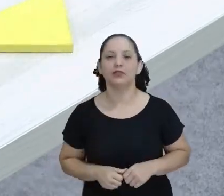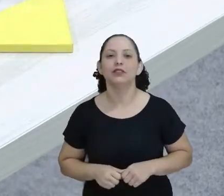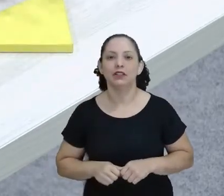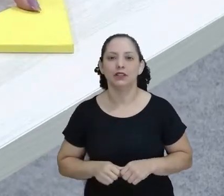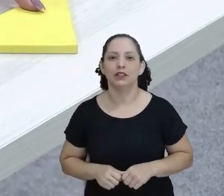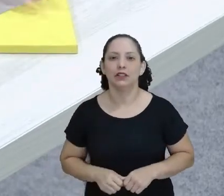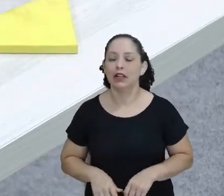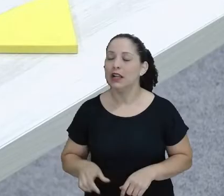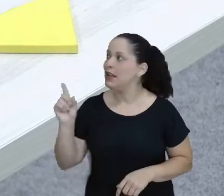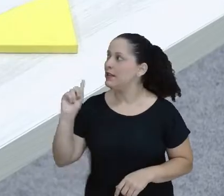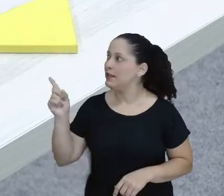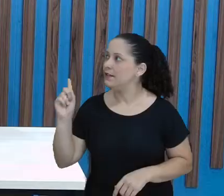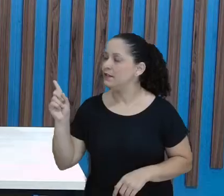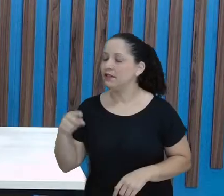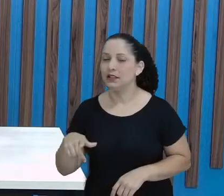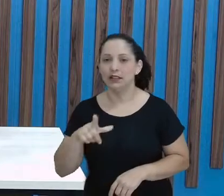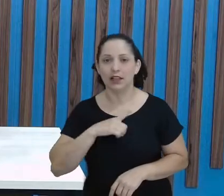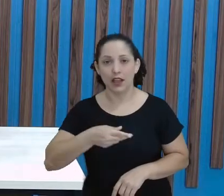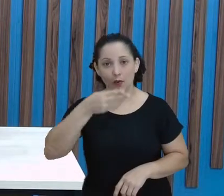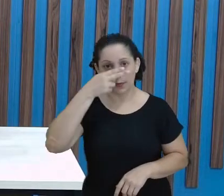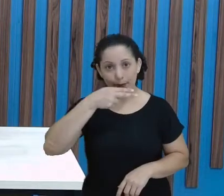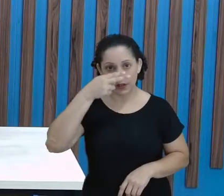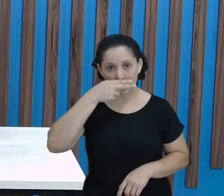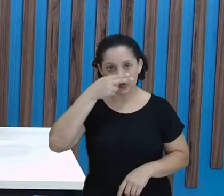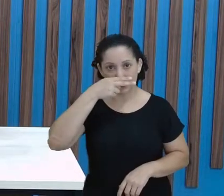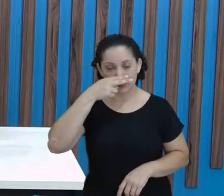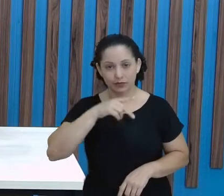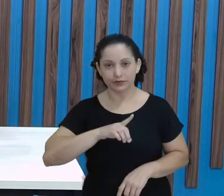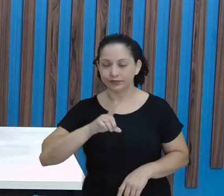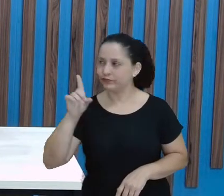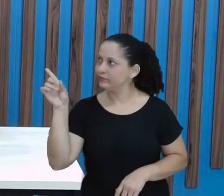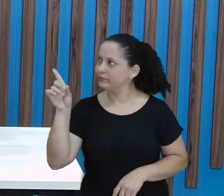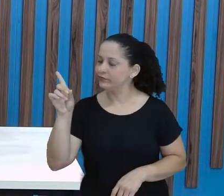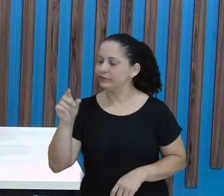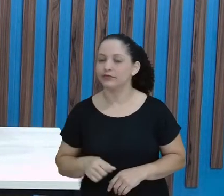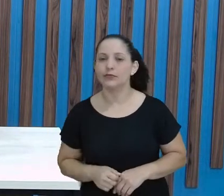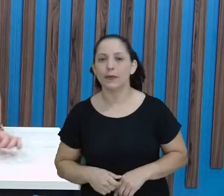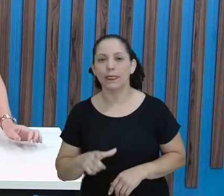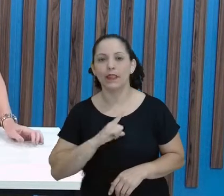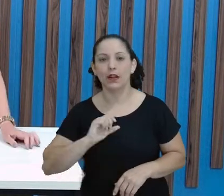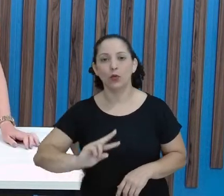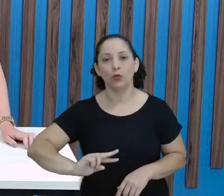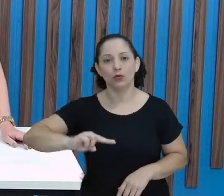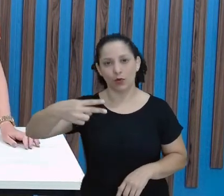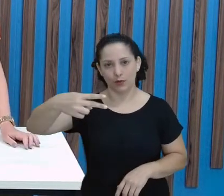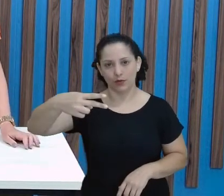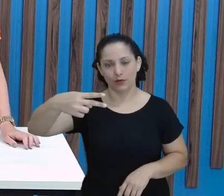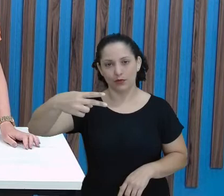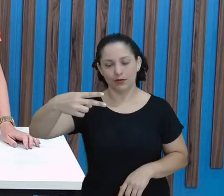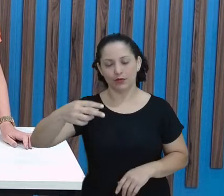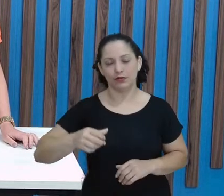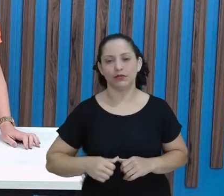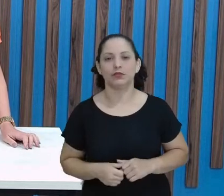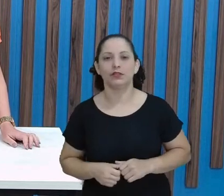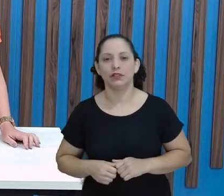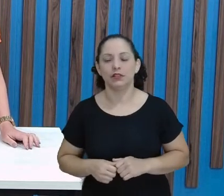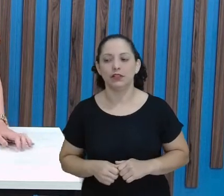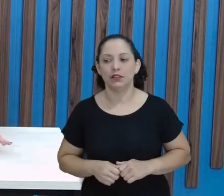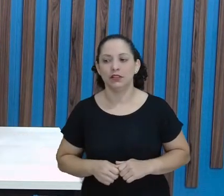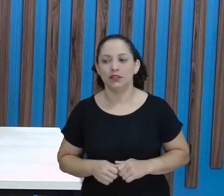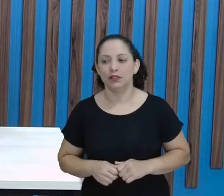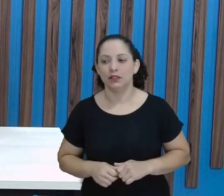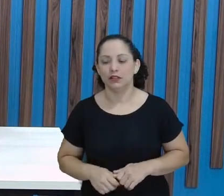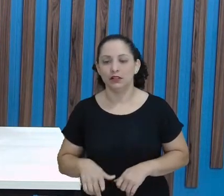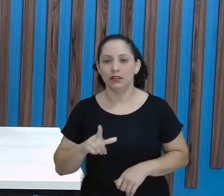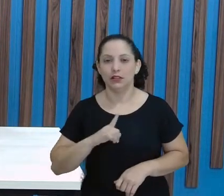esse triângulo maior é o mesmo que esse aqui, então eu vou ter o dobro, né, da quantidade. Então aqui eu já